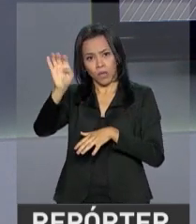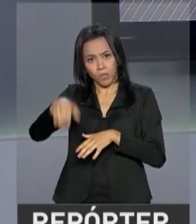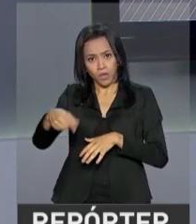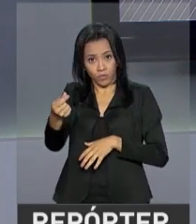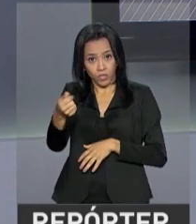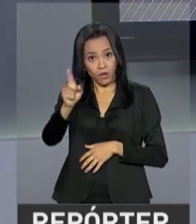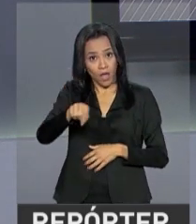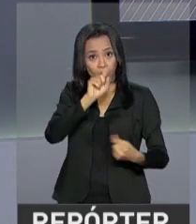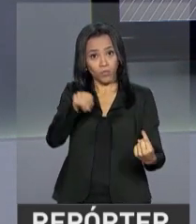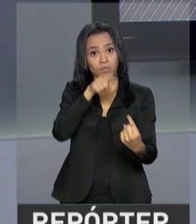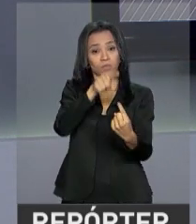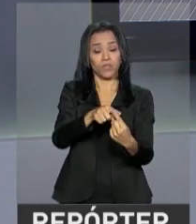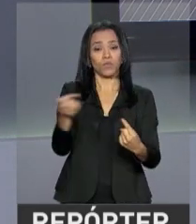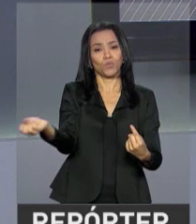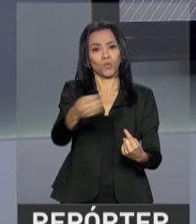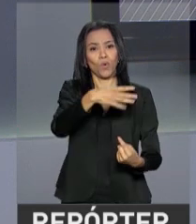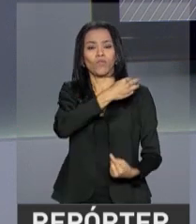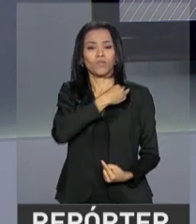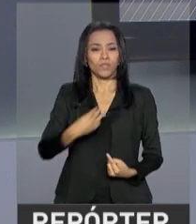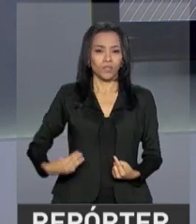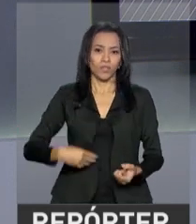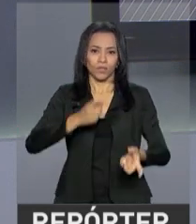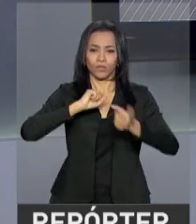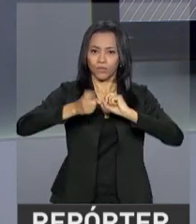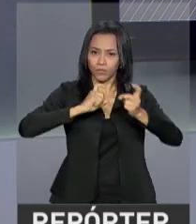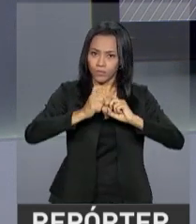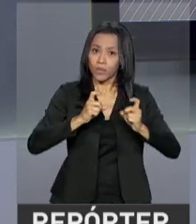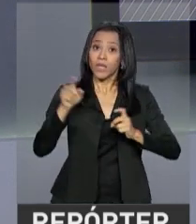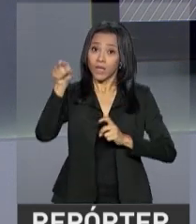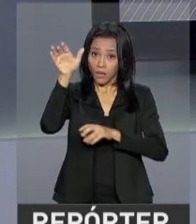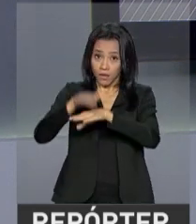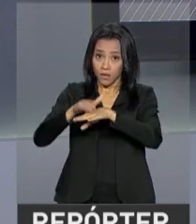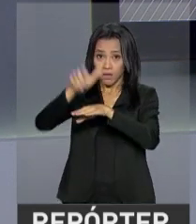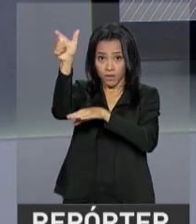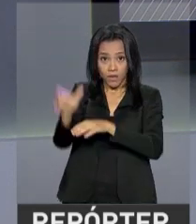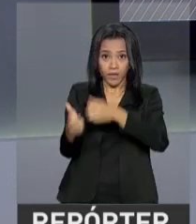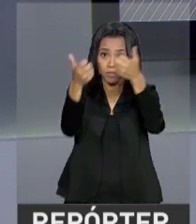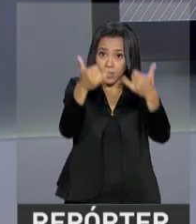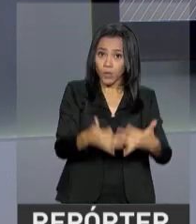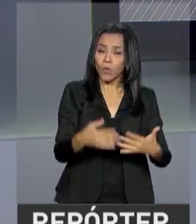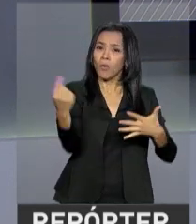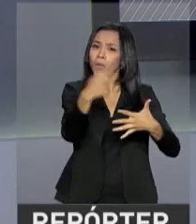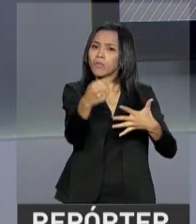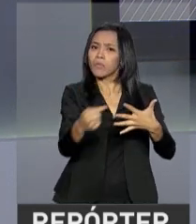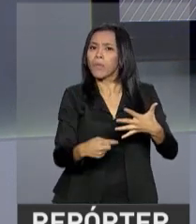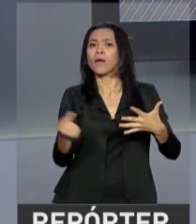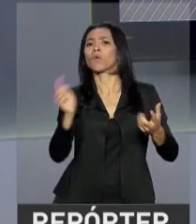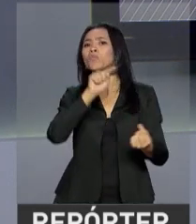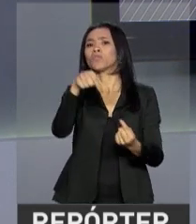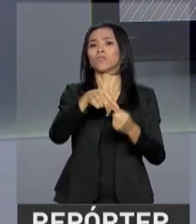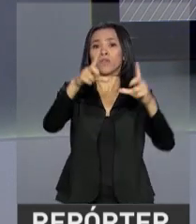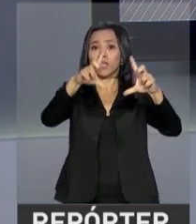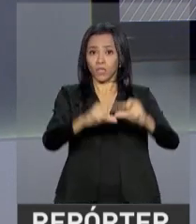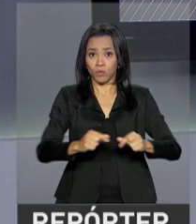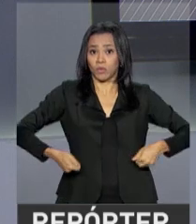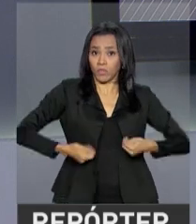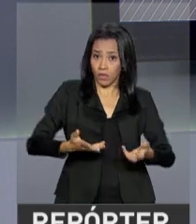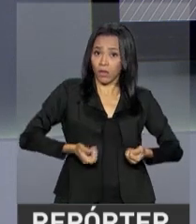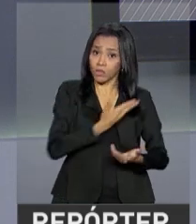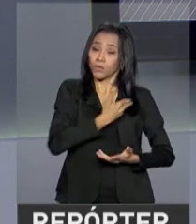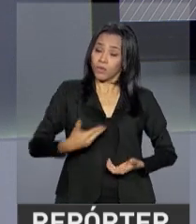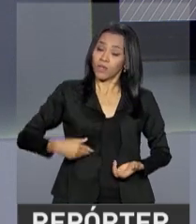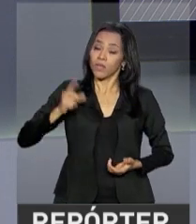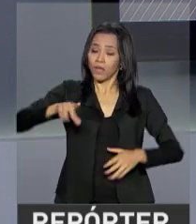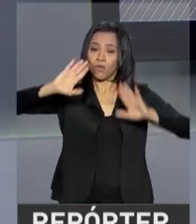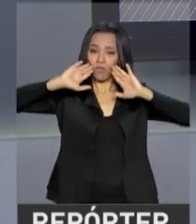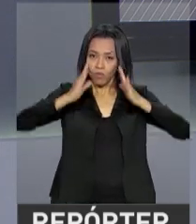novo ministro do Planejamento, Esteves Colnago. Ele falou sobre as ações que visam a redução de despesas do governo e que serão